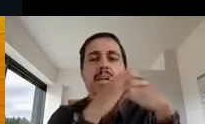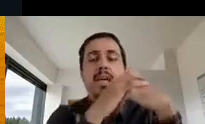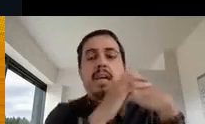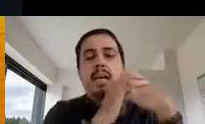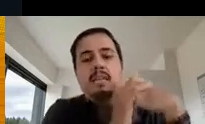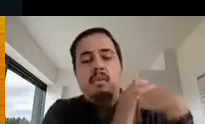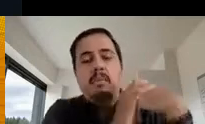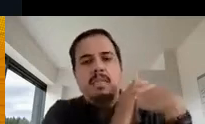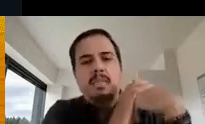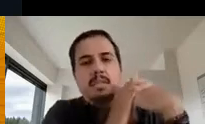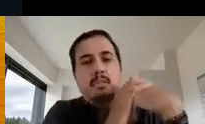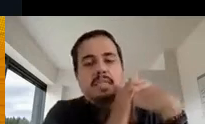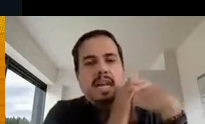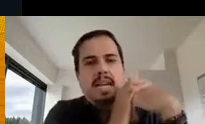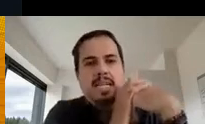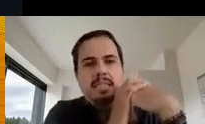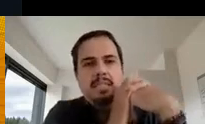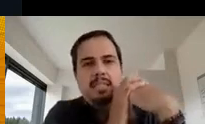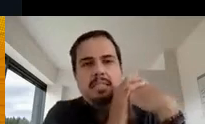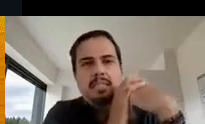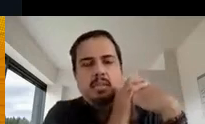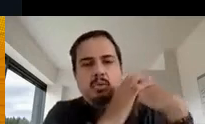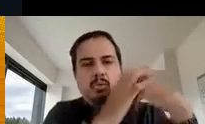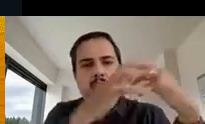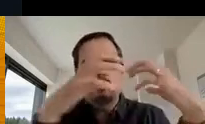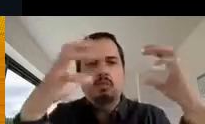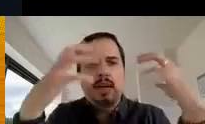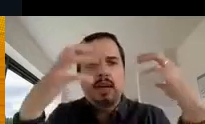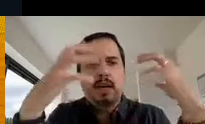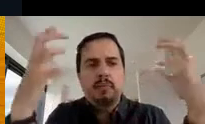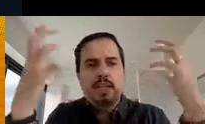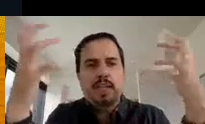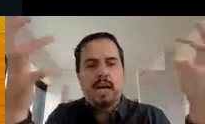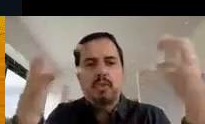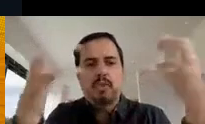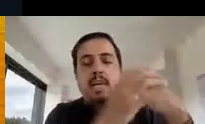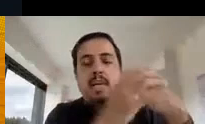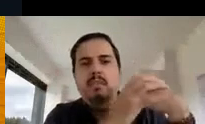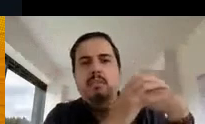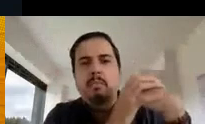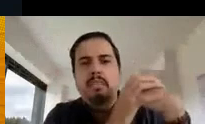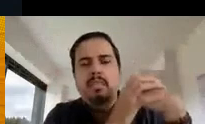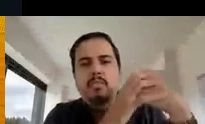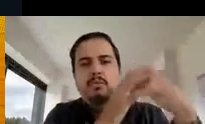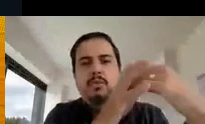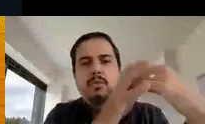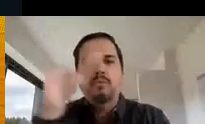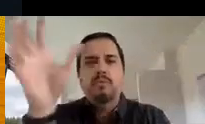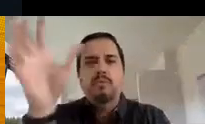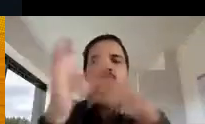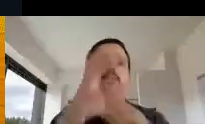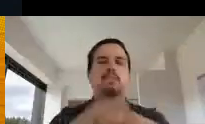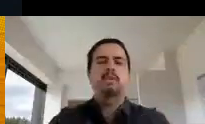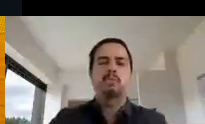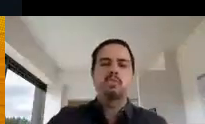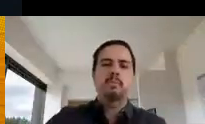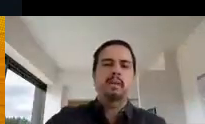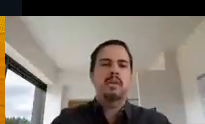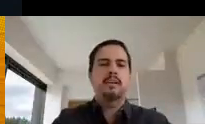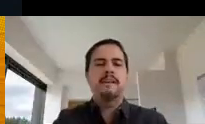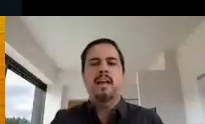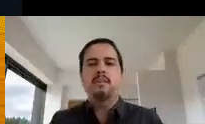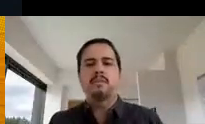muito bacanas sendo aplicadas, você começa a ter especialistas nisso tudo de mais sofisticado, e você começa a ter fluxo